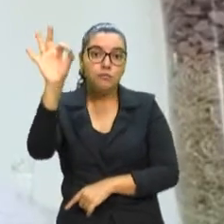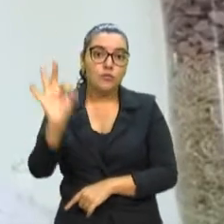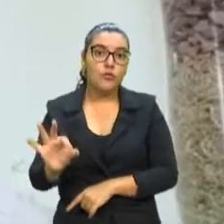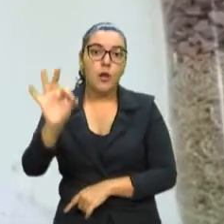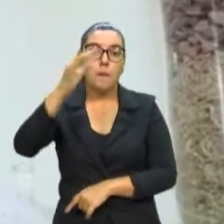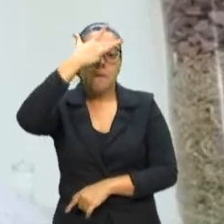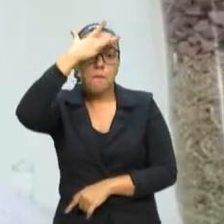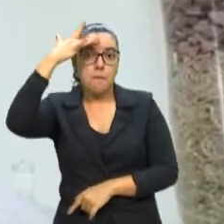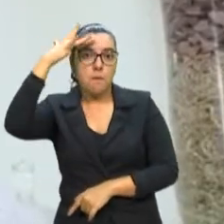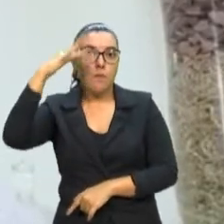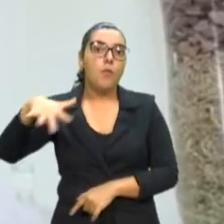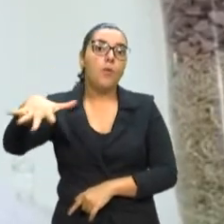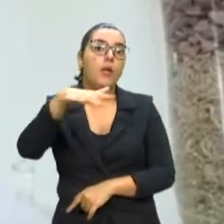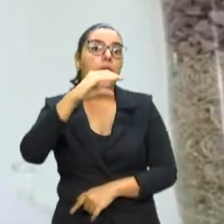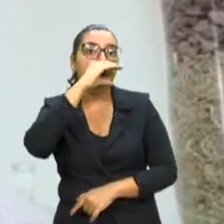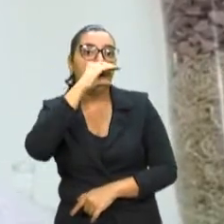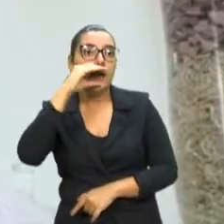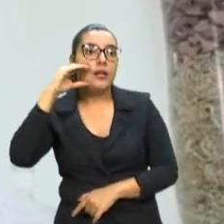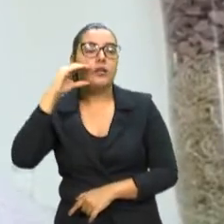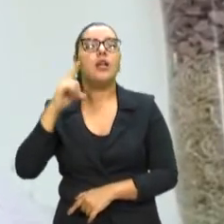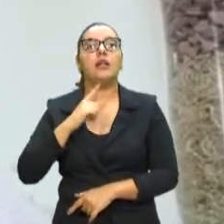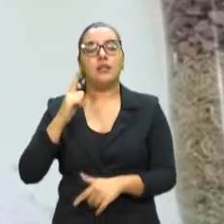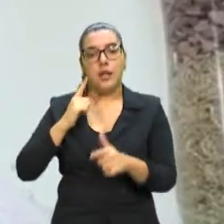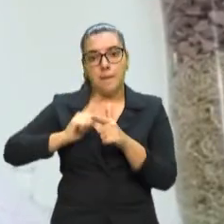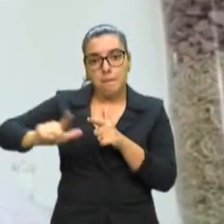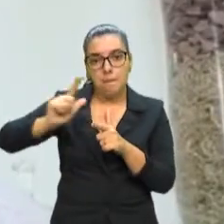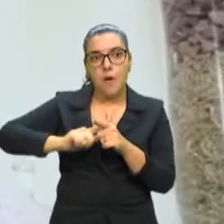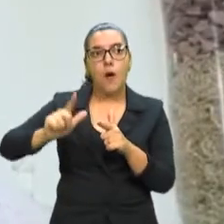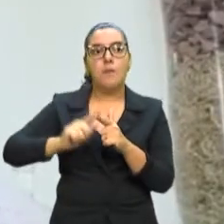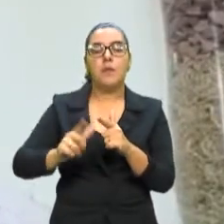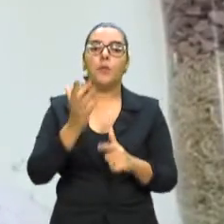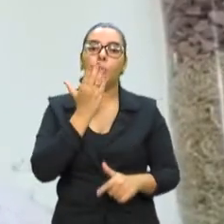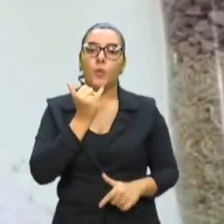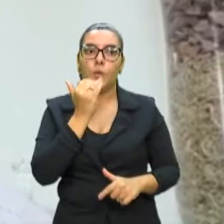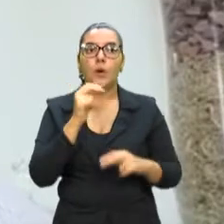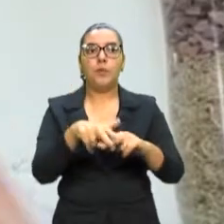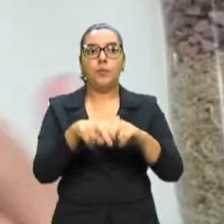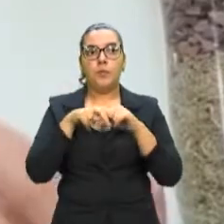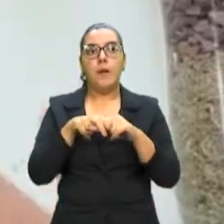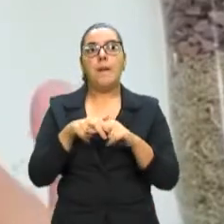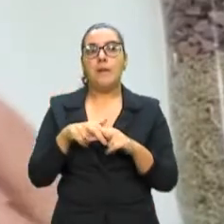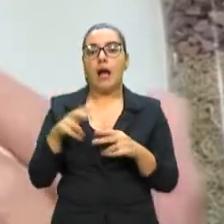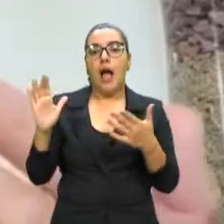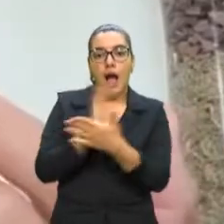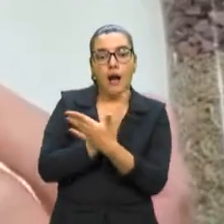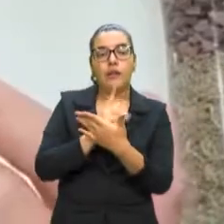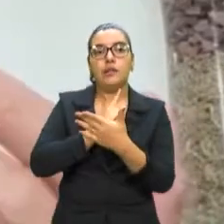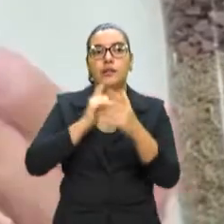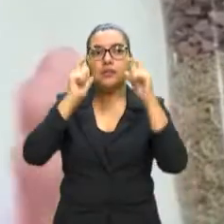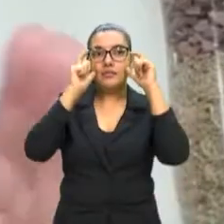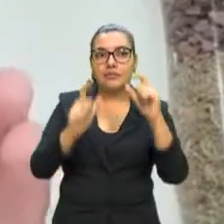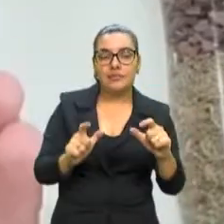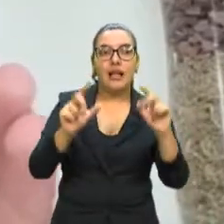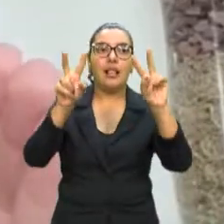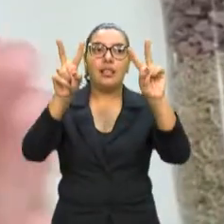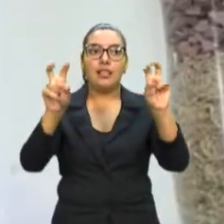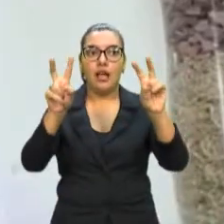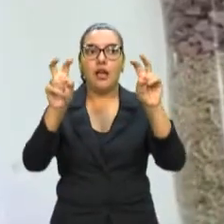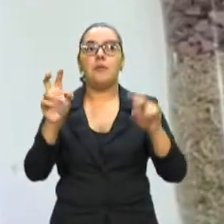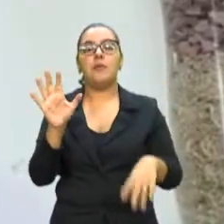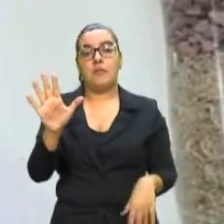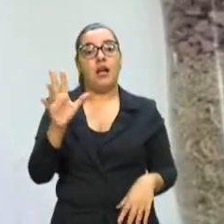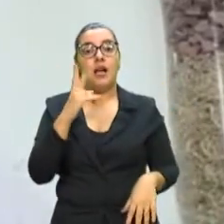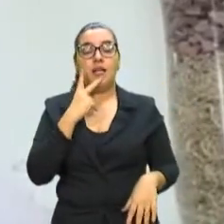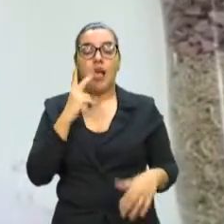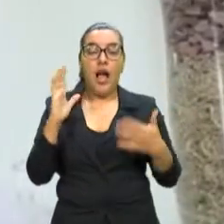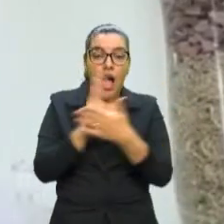população adulta tenha algum transtorno alimentar. Pouca gente se interessa sobre o tema, mas muitos